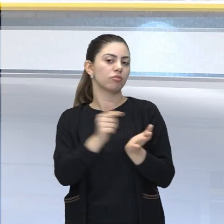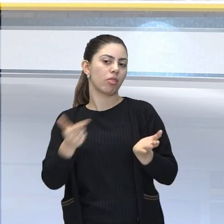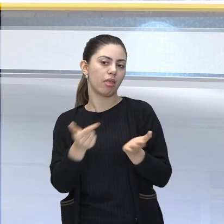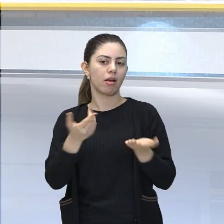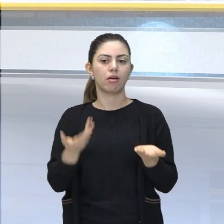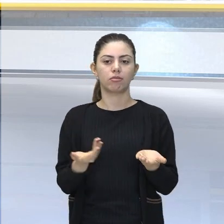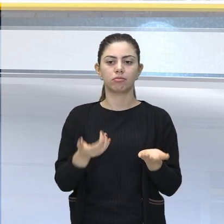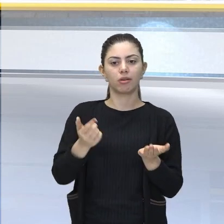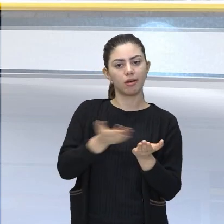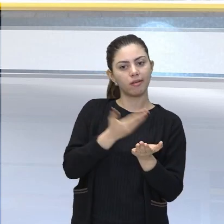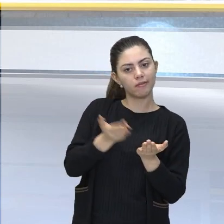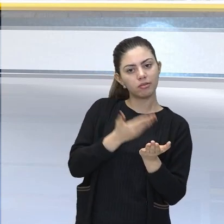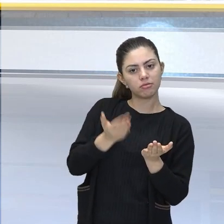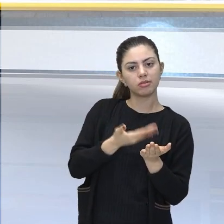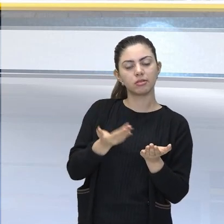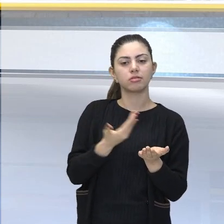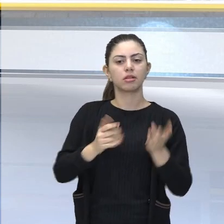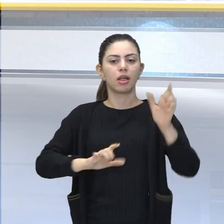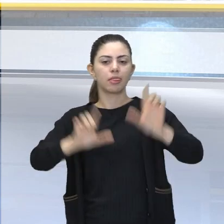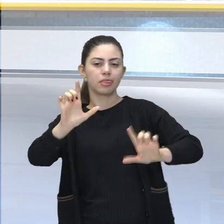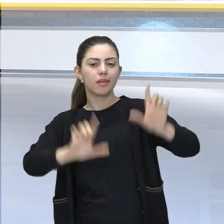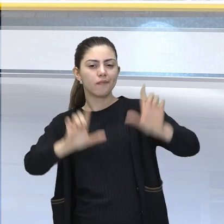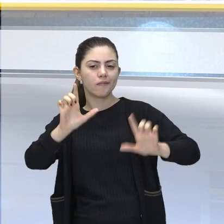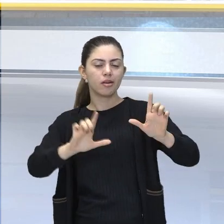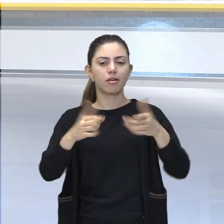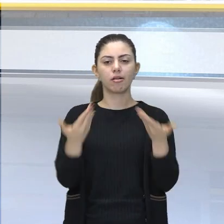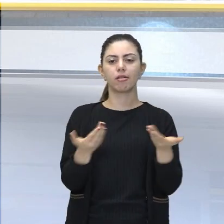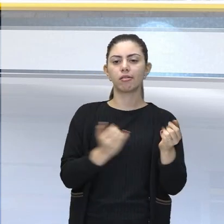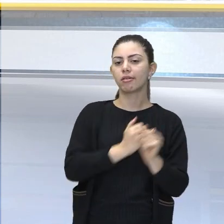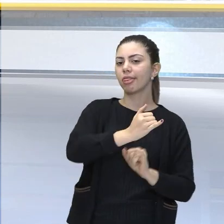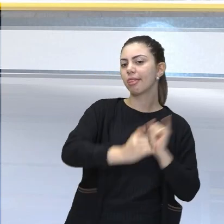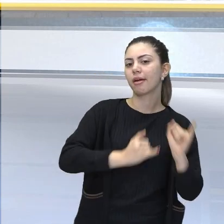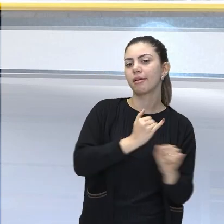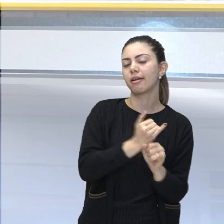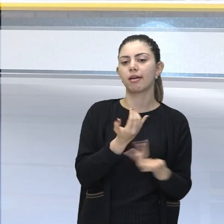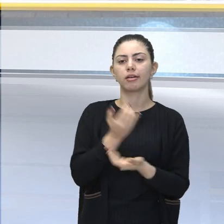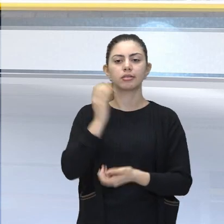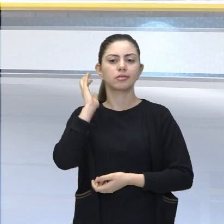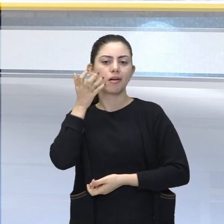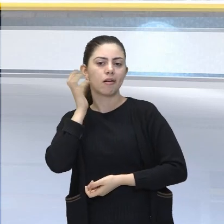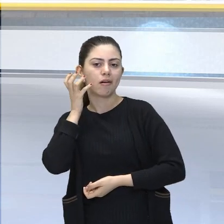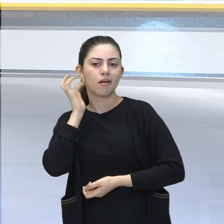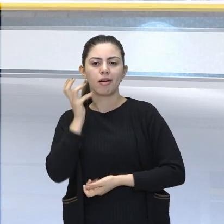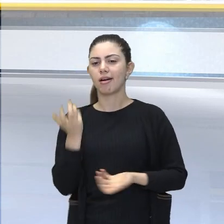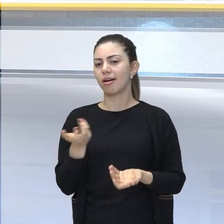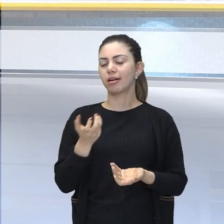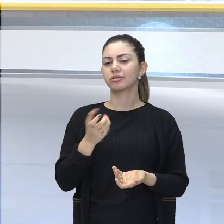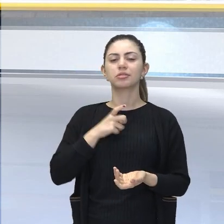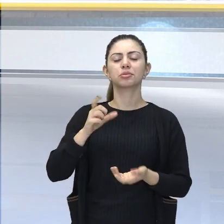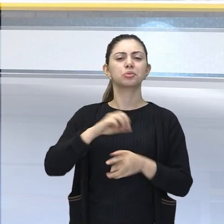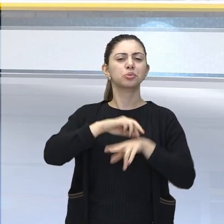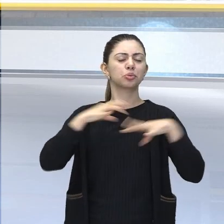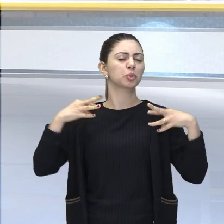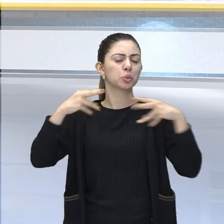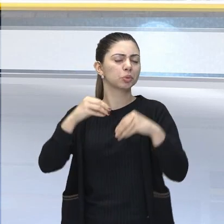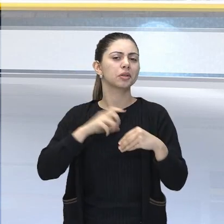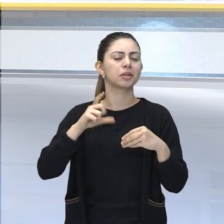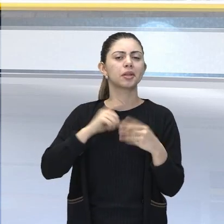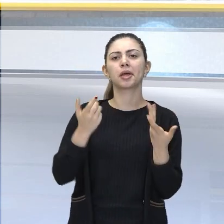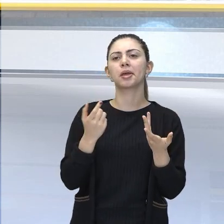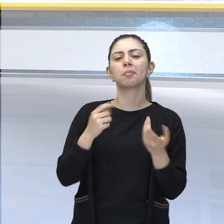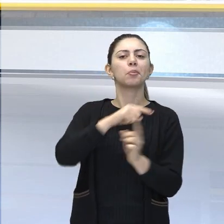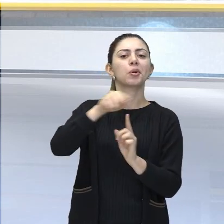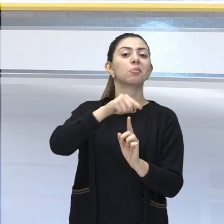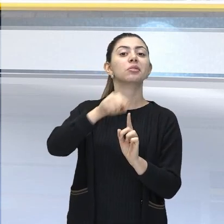jornais, revistas, televisão, internet, rádio. E qual é o